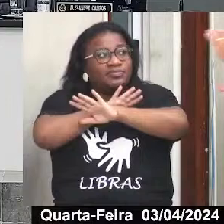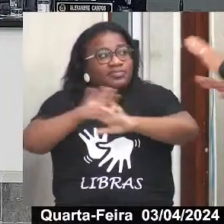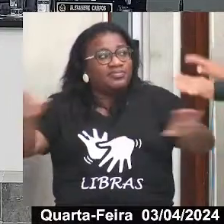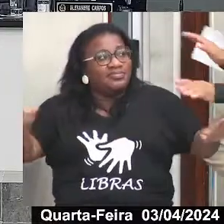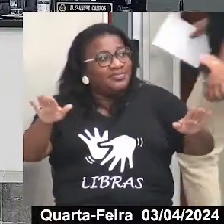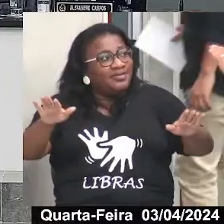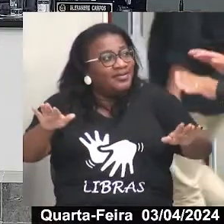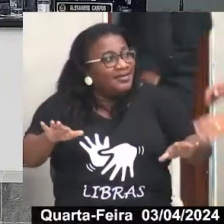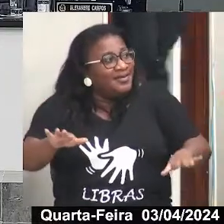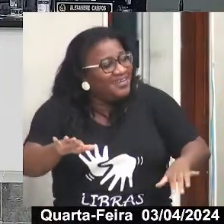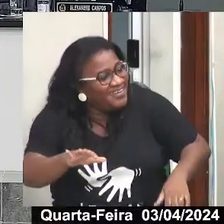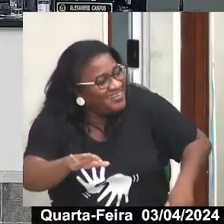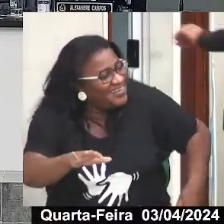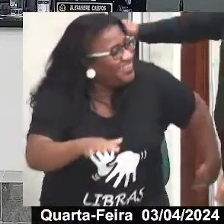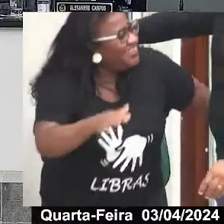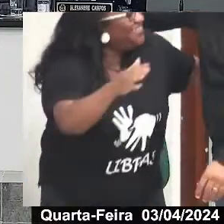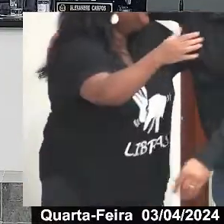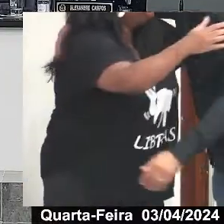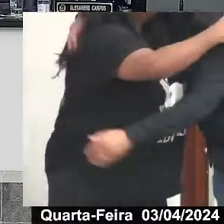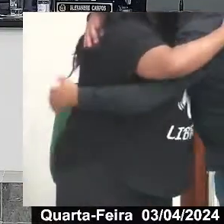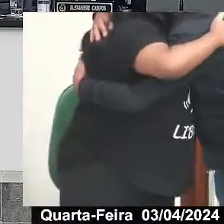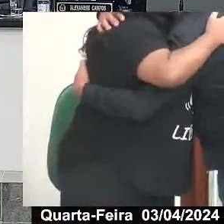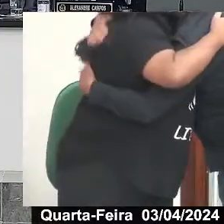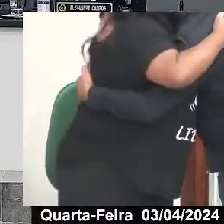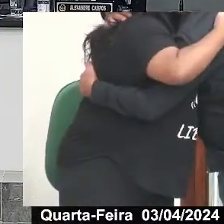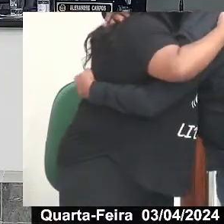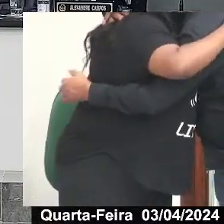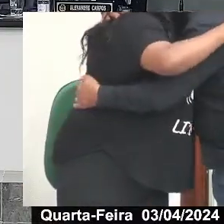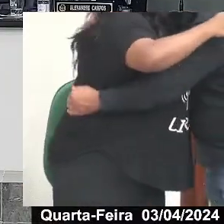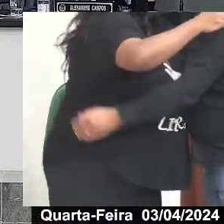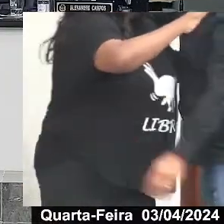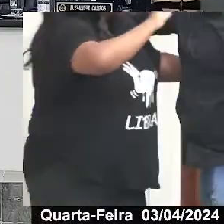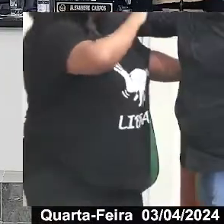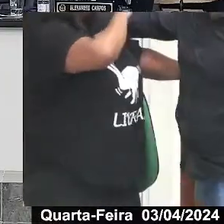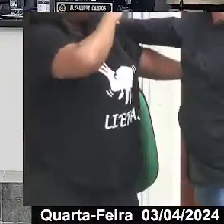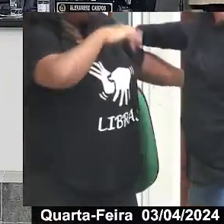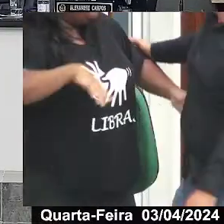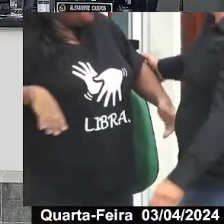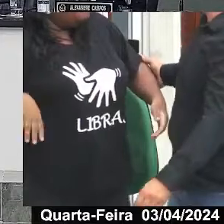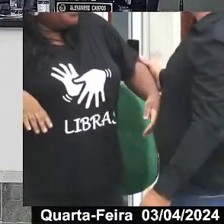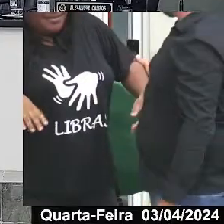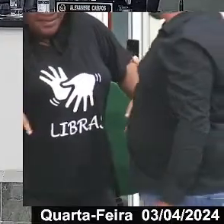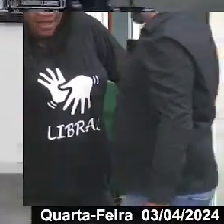presente sessão. Pega minhas pernas.